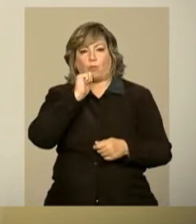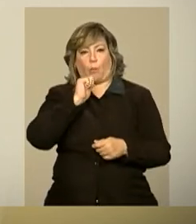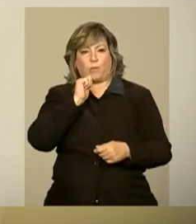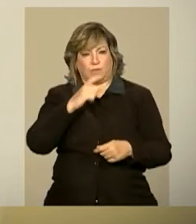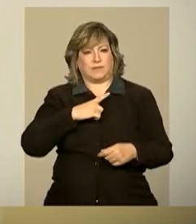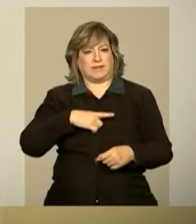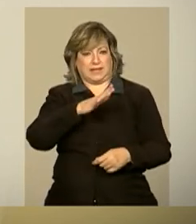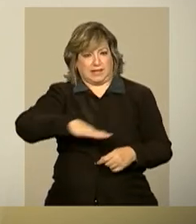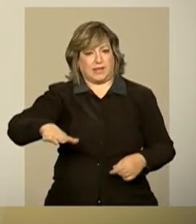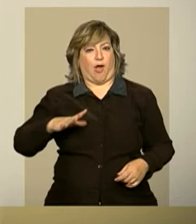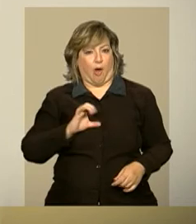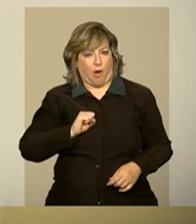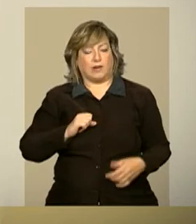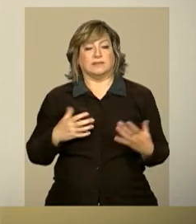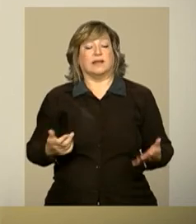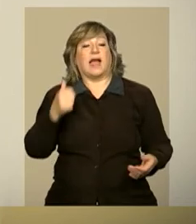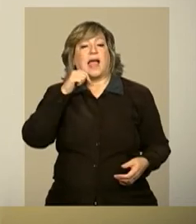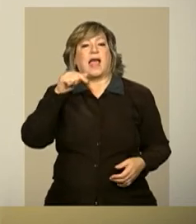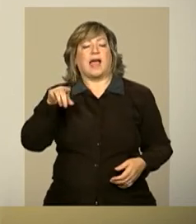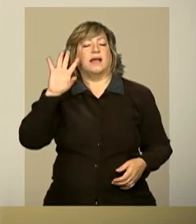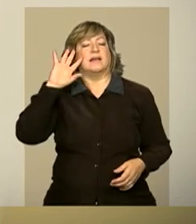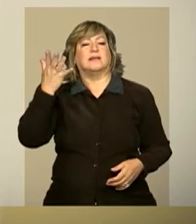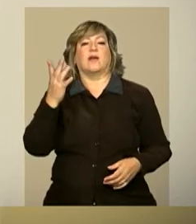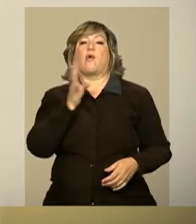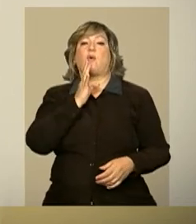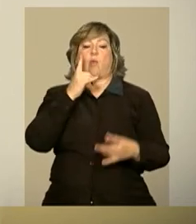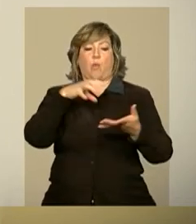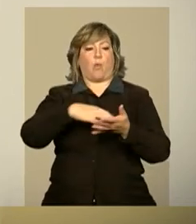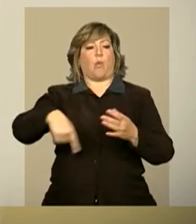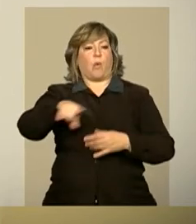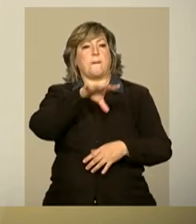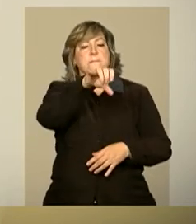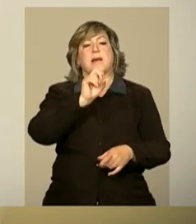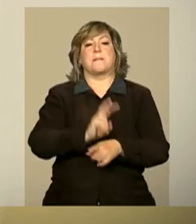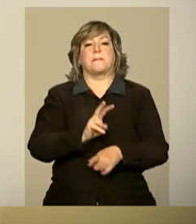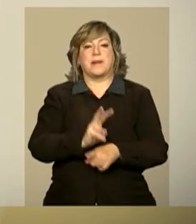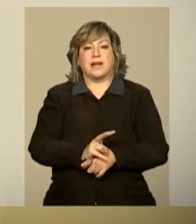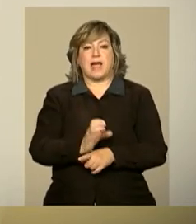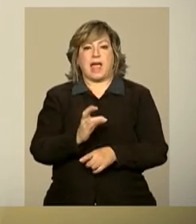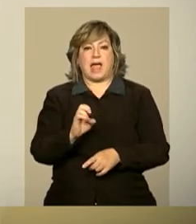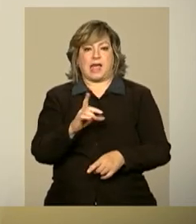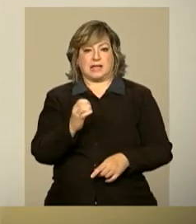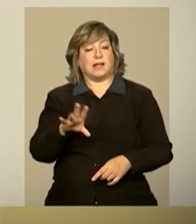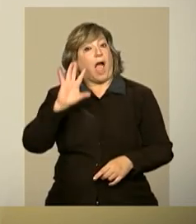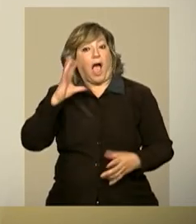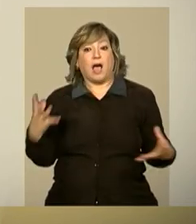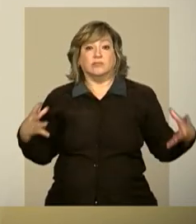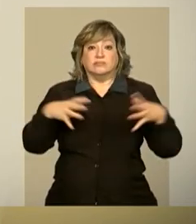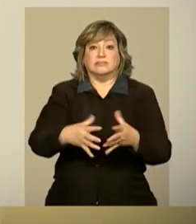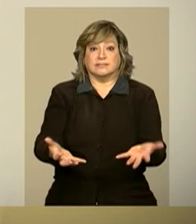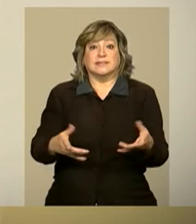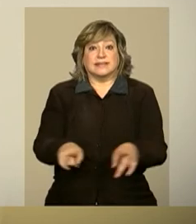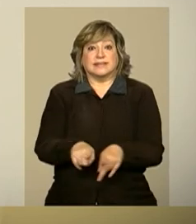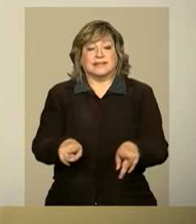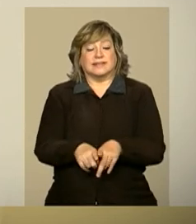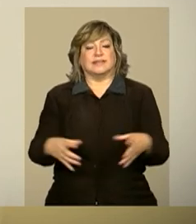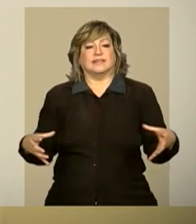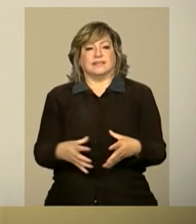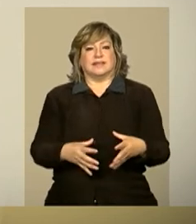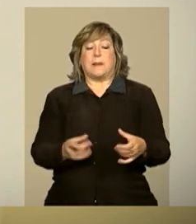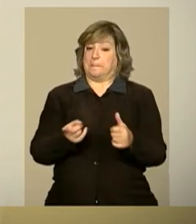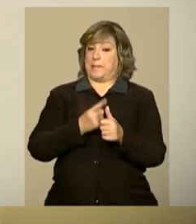adora um dia a dona odênia conheceu um grupo que tomava empréstimo do crescer e resolveu participar também do programa